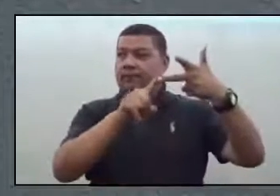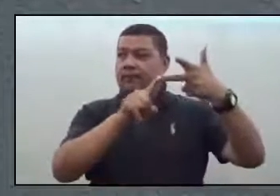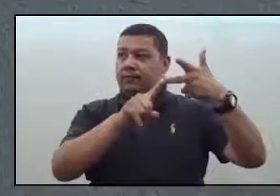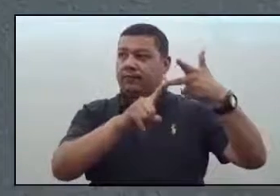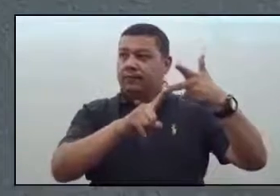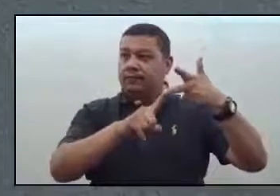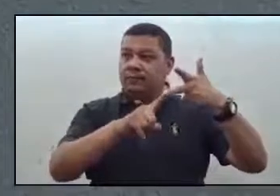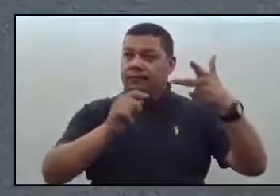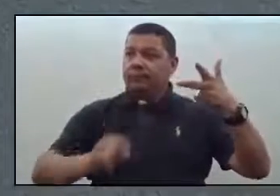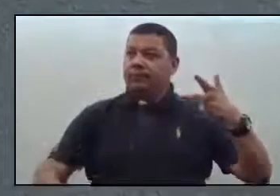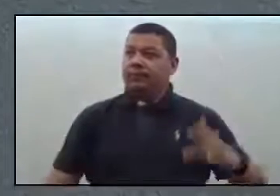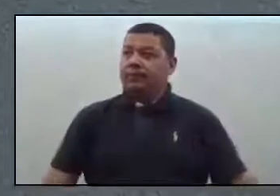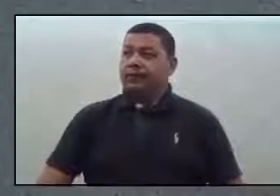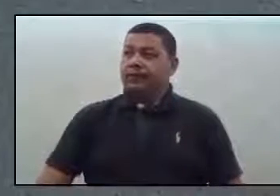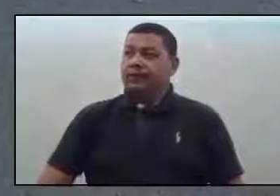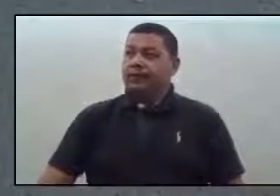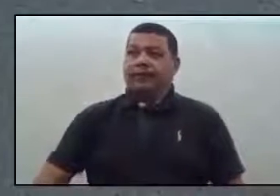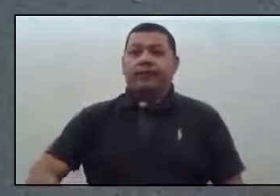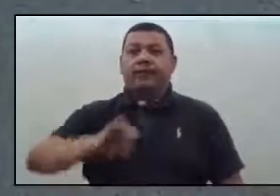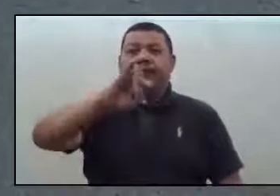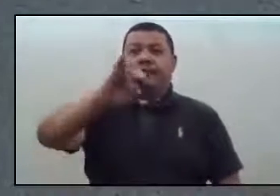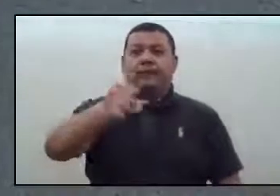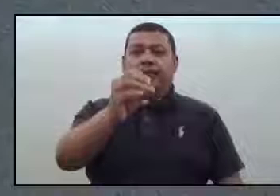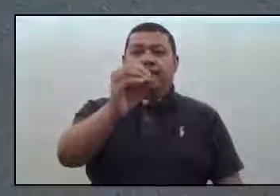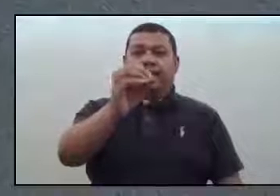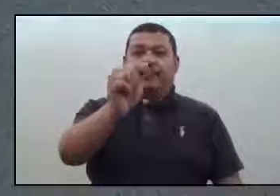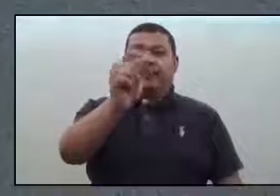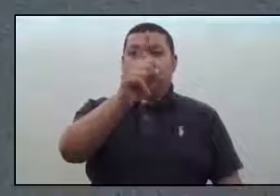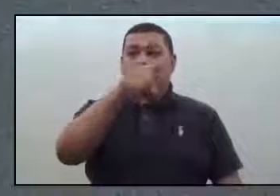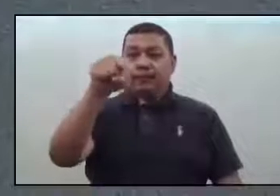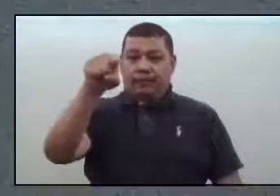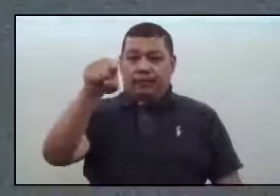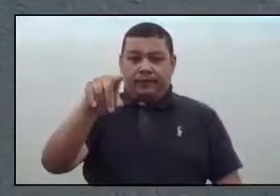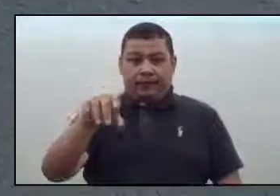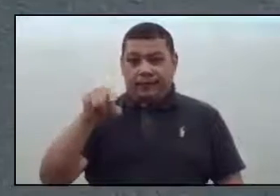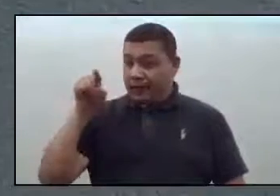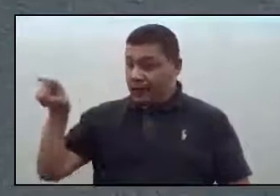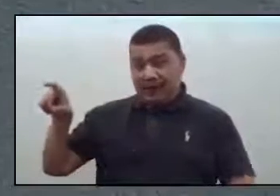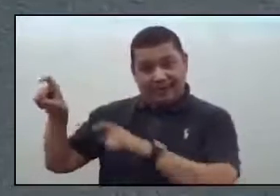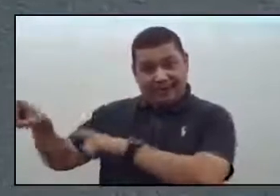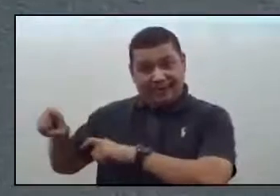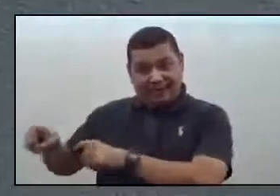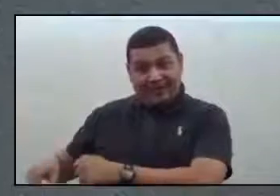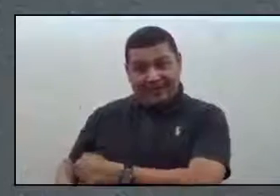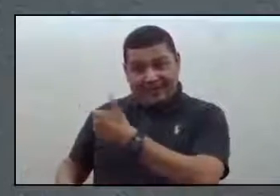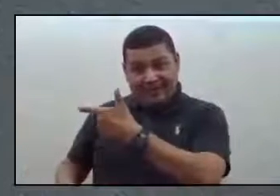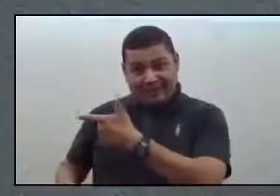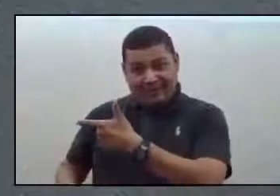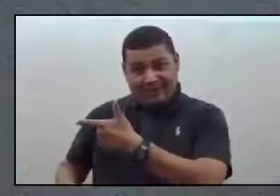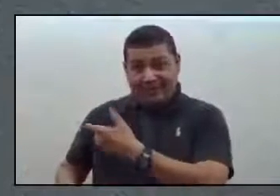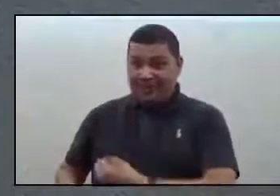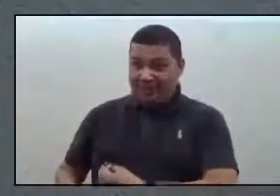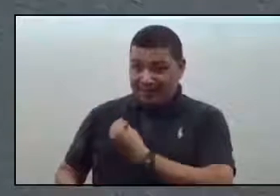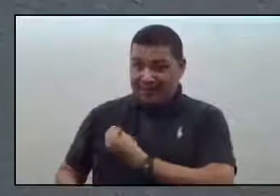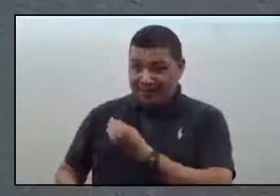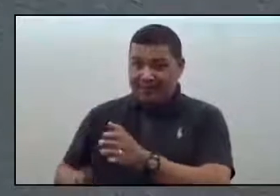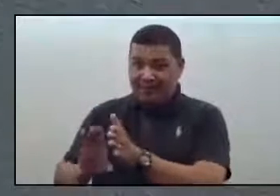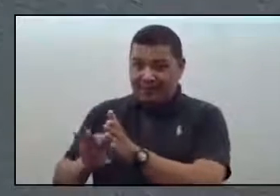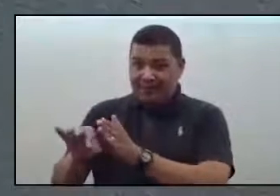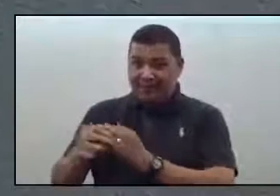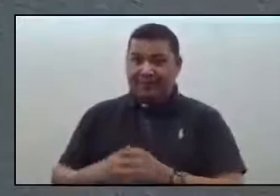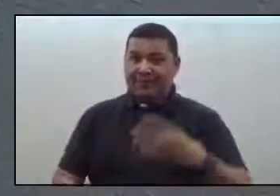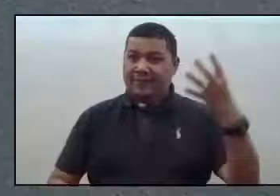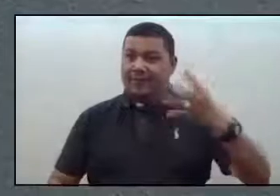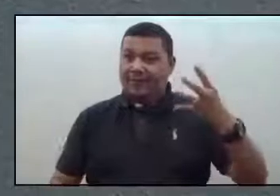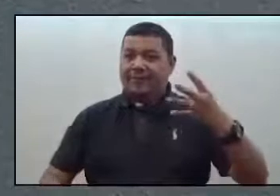nos orgulha, o seu João Alves da Luz, lá morador da linha 12, do município de Cacoal. Quarto lugar,